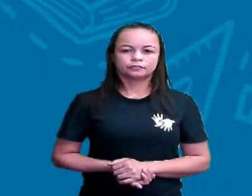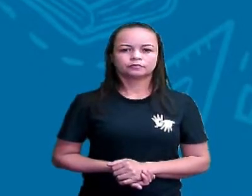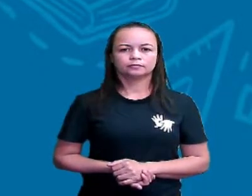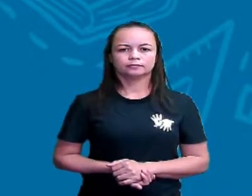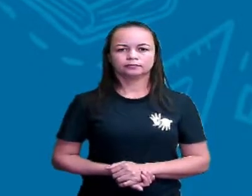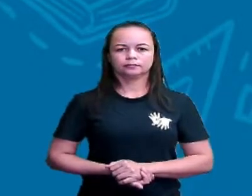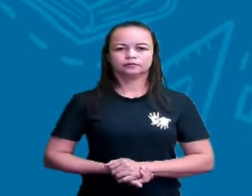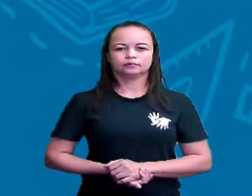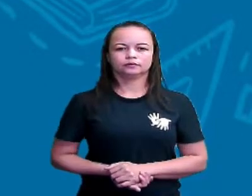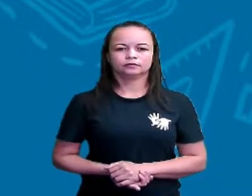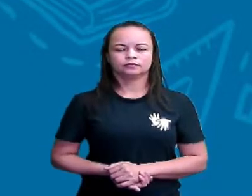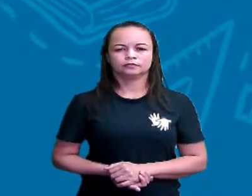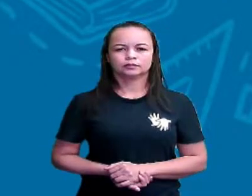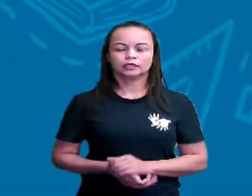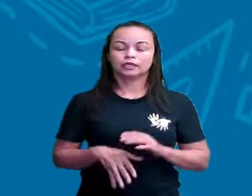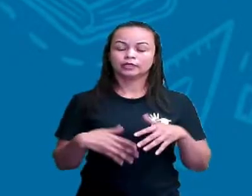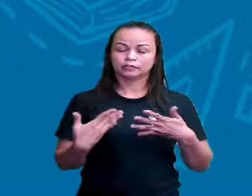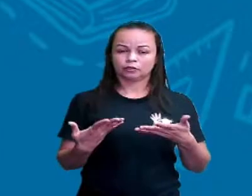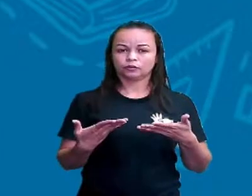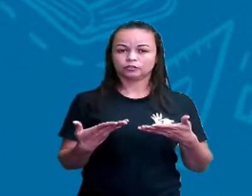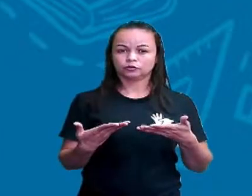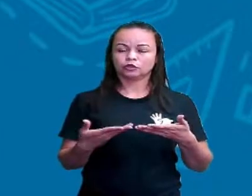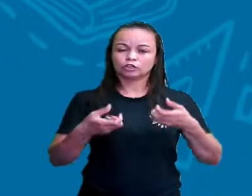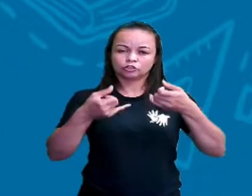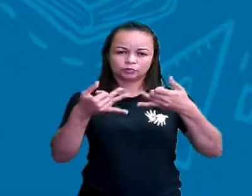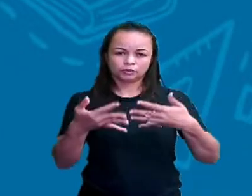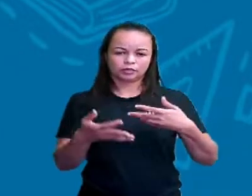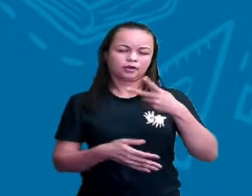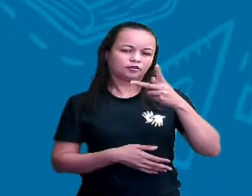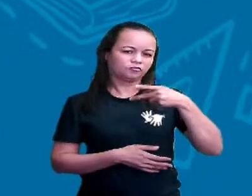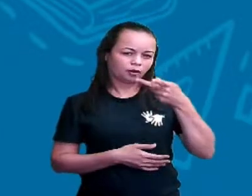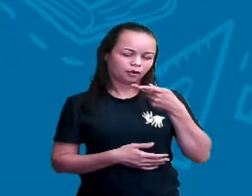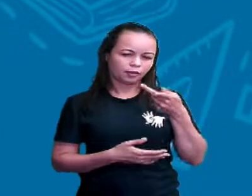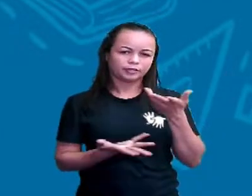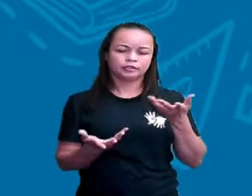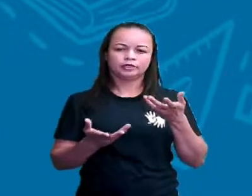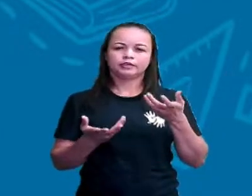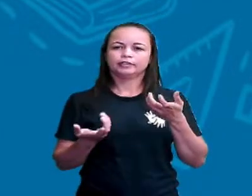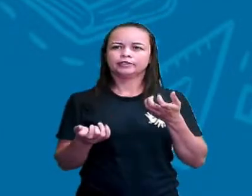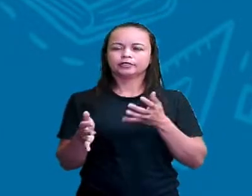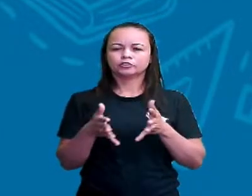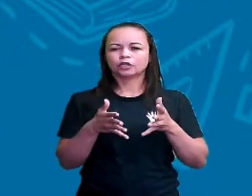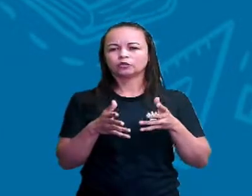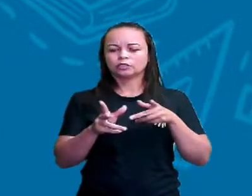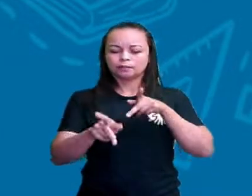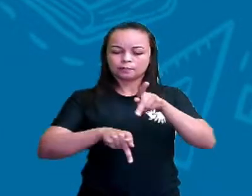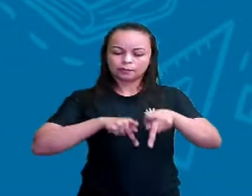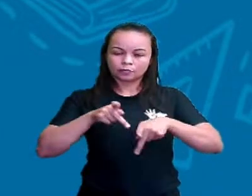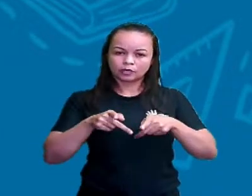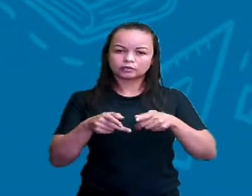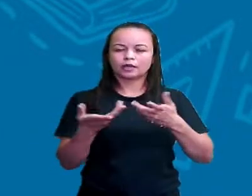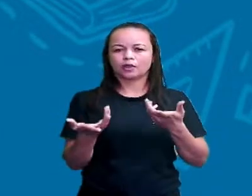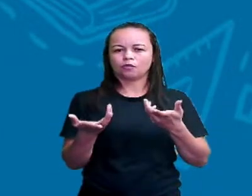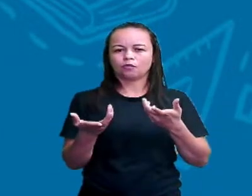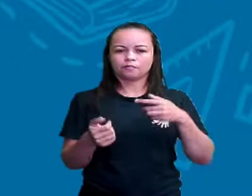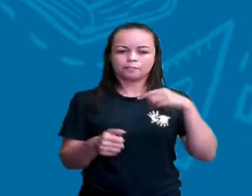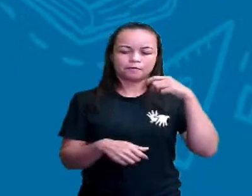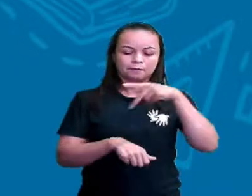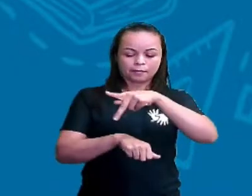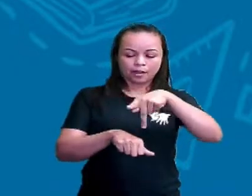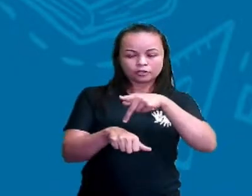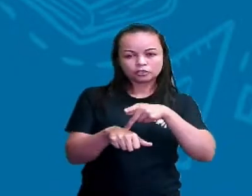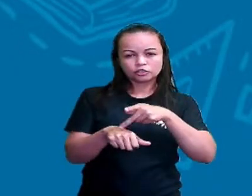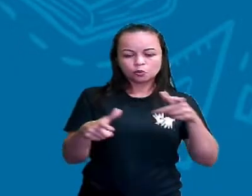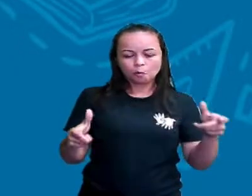Então, isso que eu acabei de dizer, o que eu acabei de falar para vocês em questão de povoamento, que ele é um país pouco povoado, porque